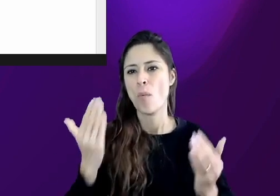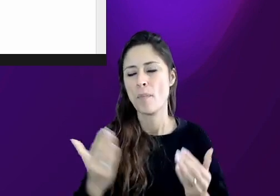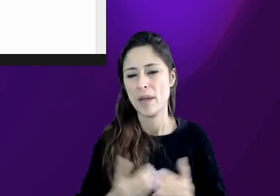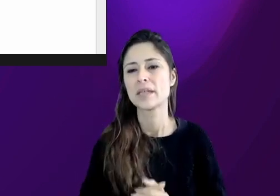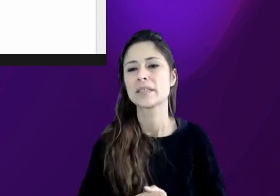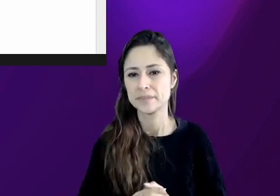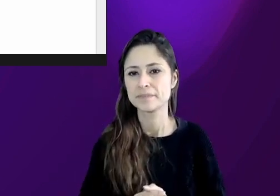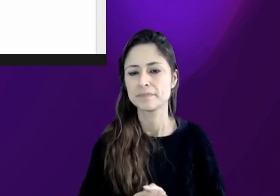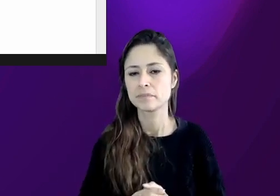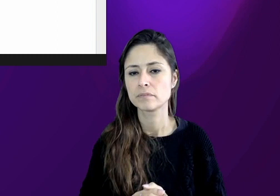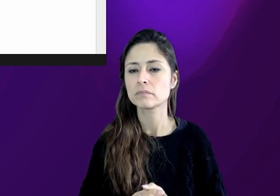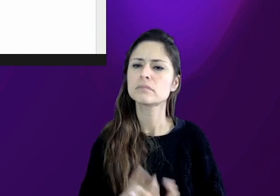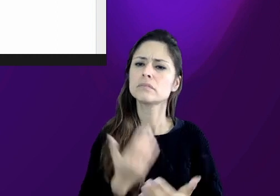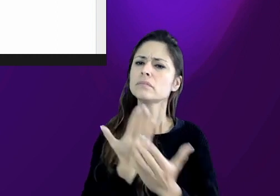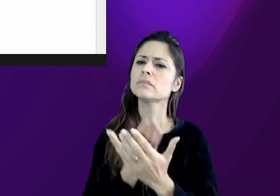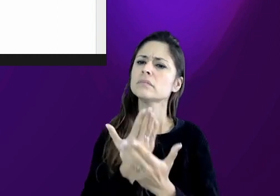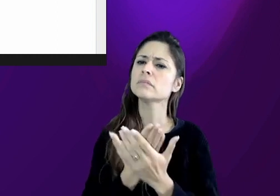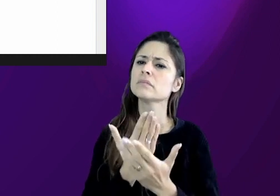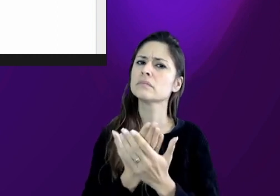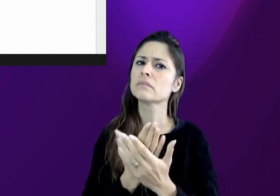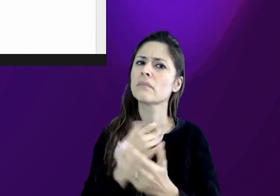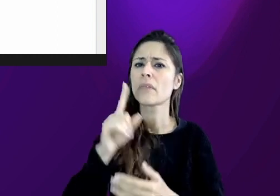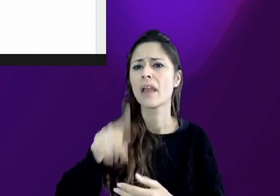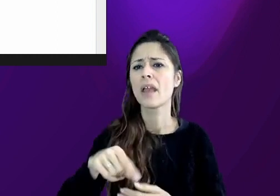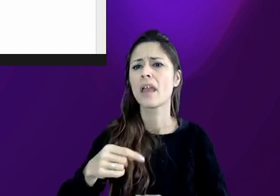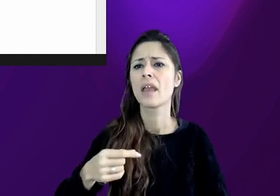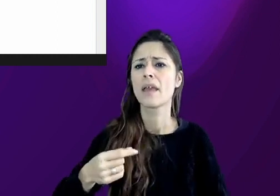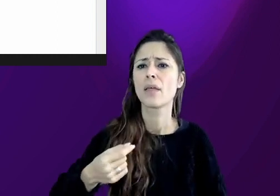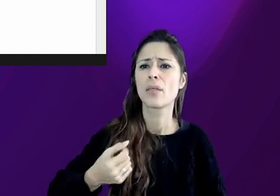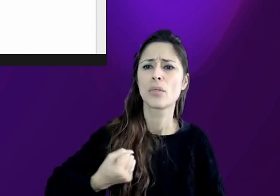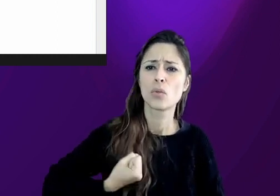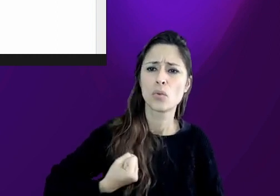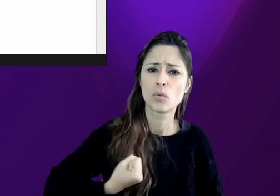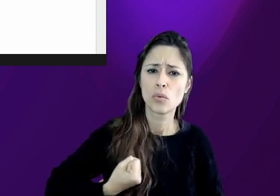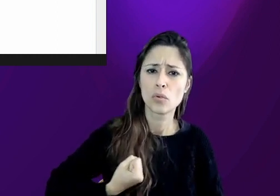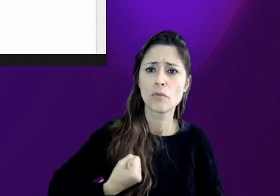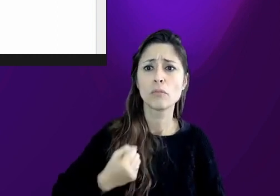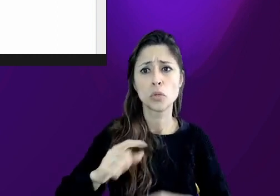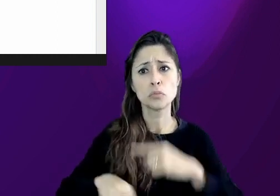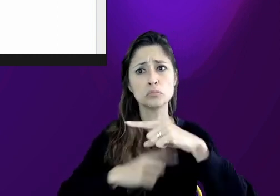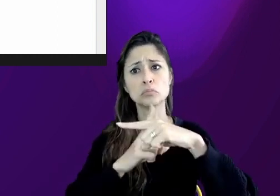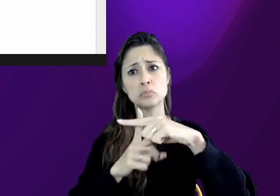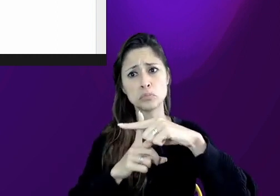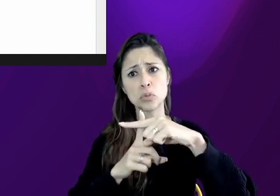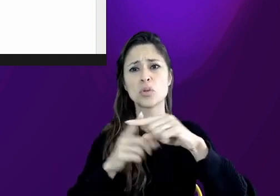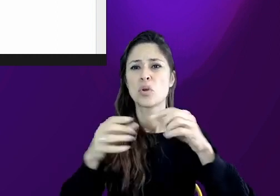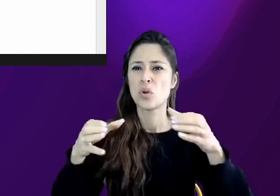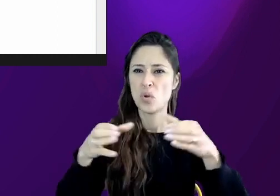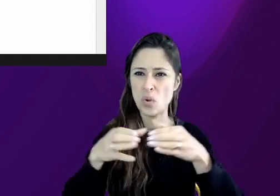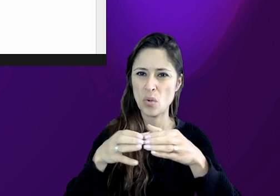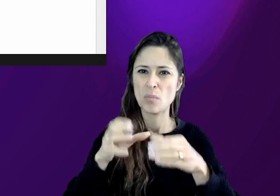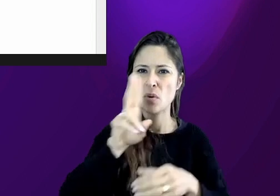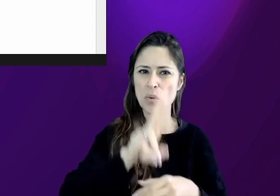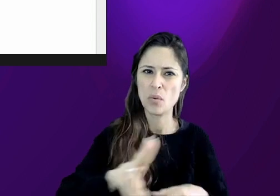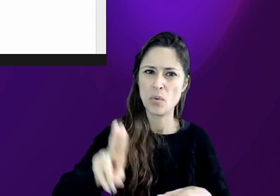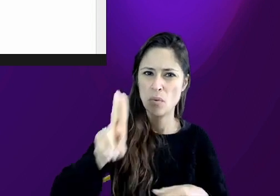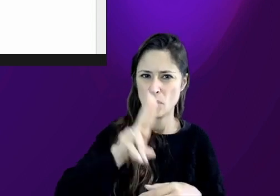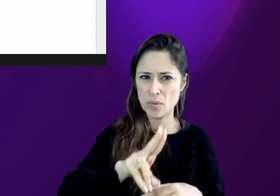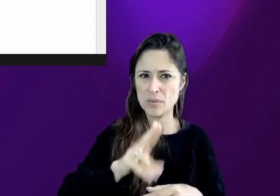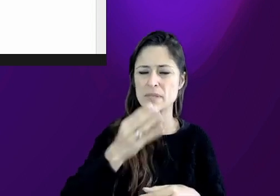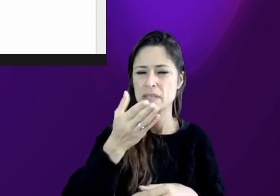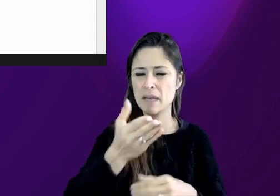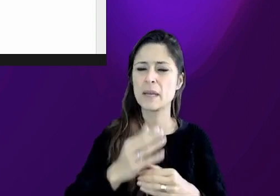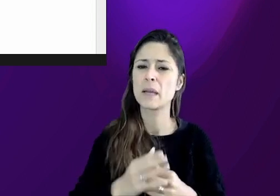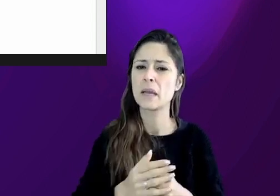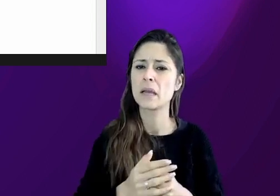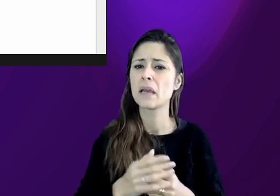adjuvante. E esse estudo, apesar de ser numericamente positivo para o grupo que usou a combinação nab-paclitaxel com gemcitabina, não